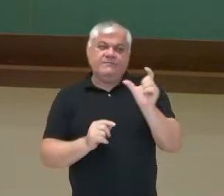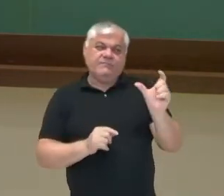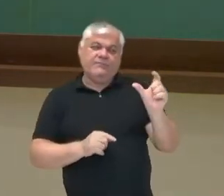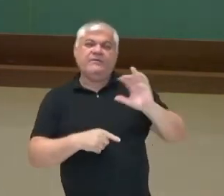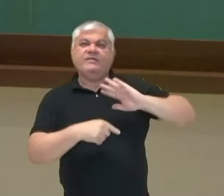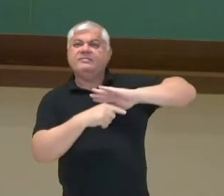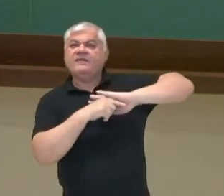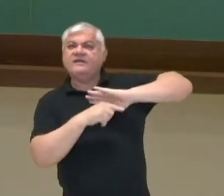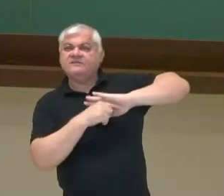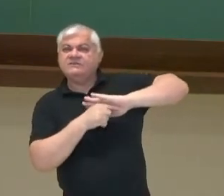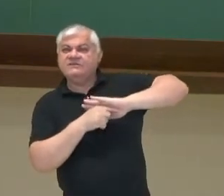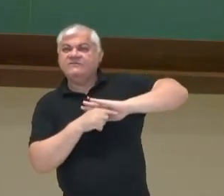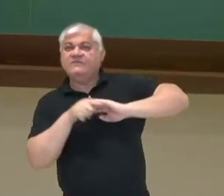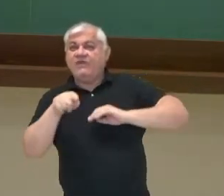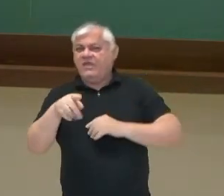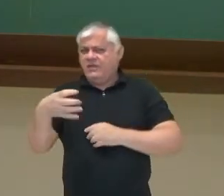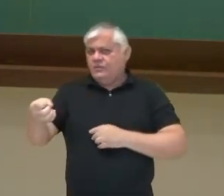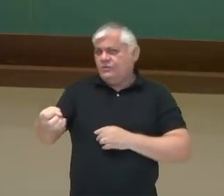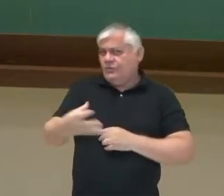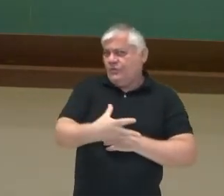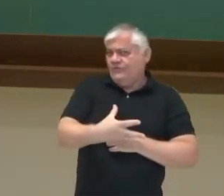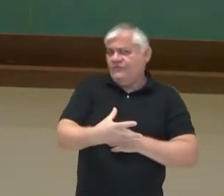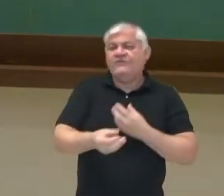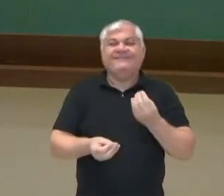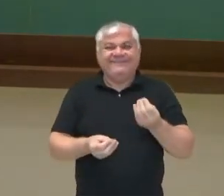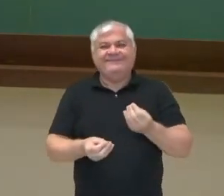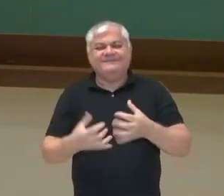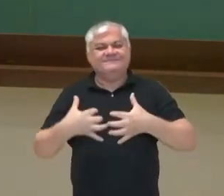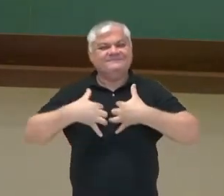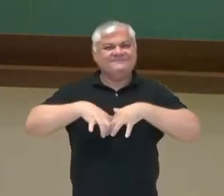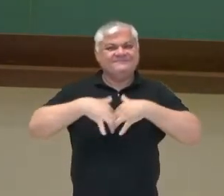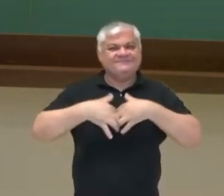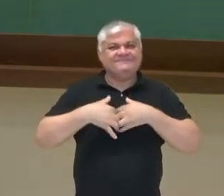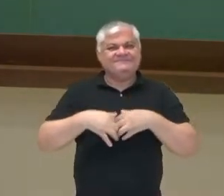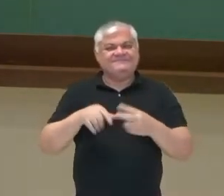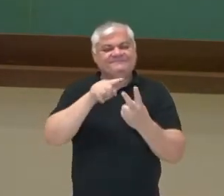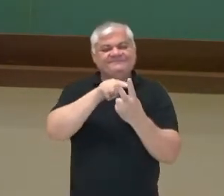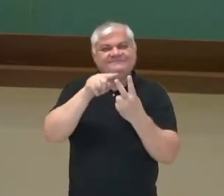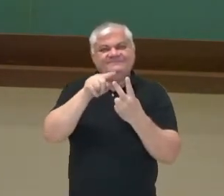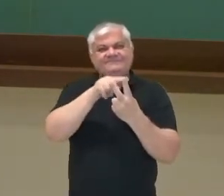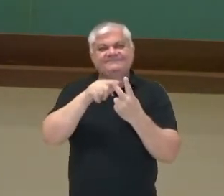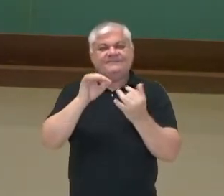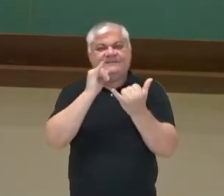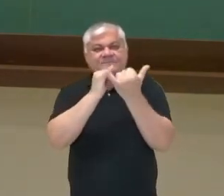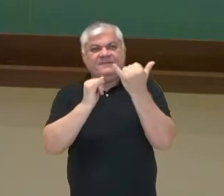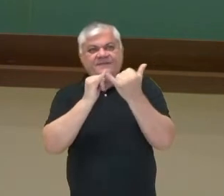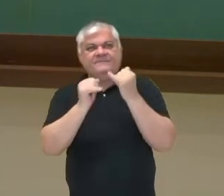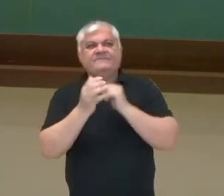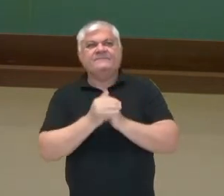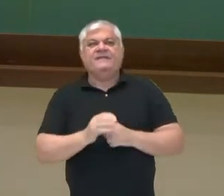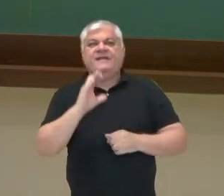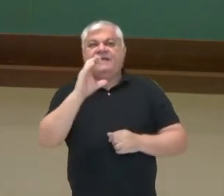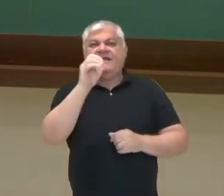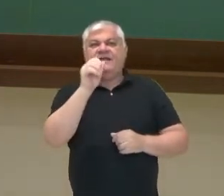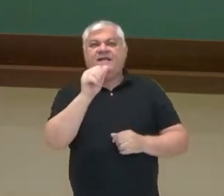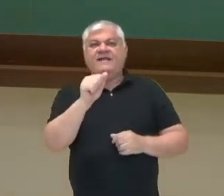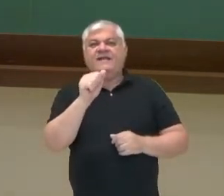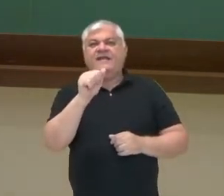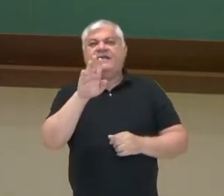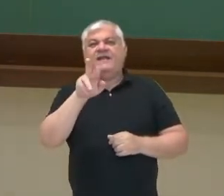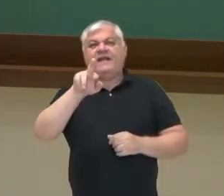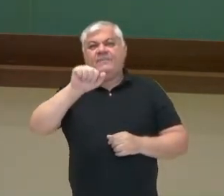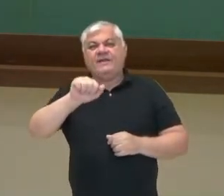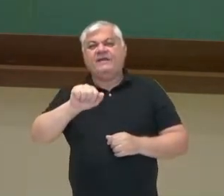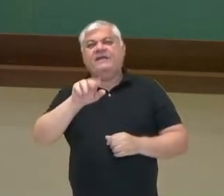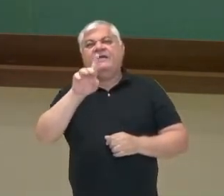expressão totalmente nova, né? Mas as duas elas têm uma semelhança, né? Então, cabra de peia e cabra